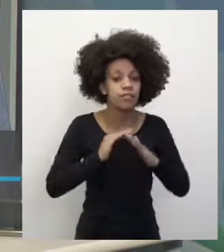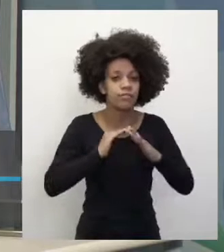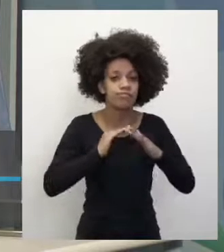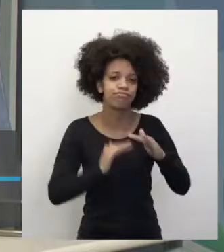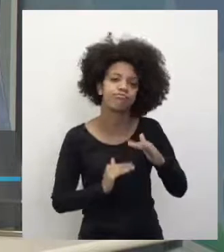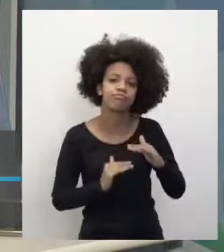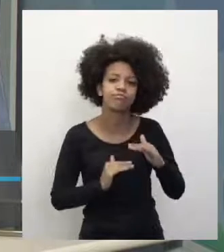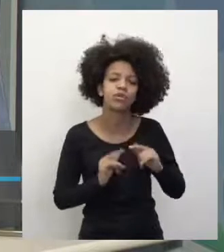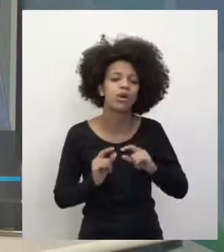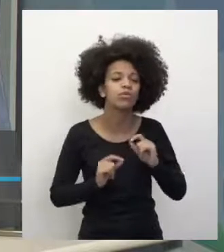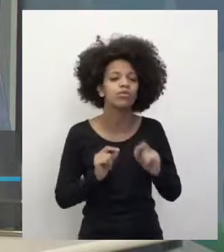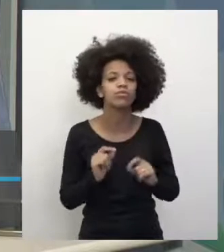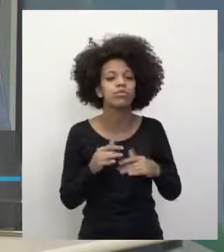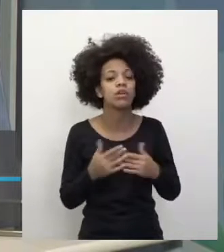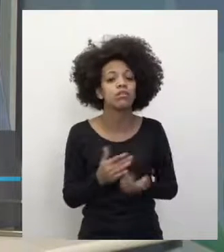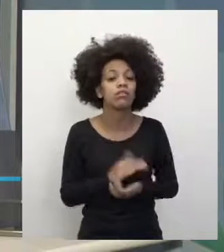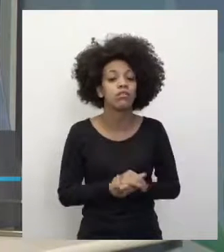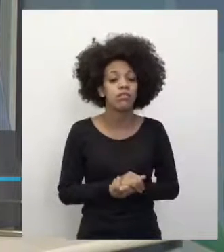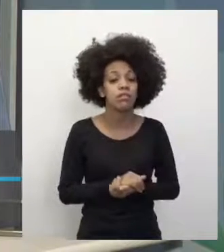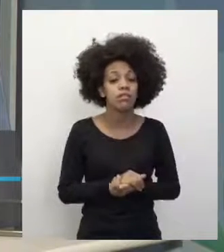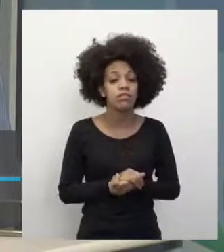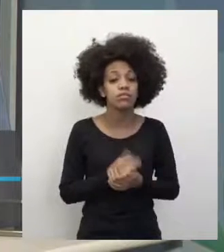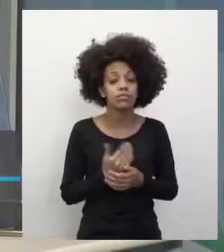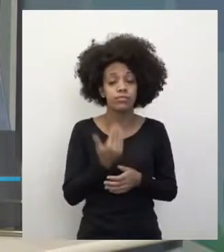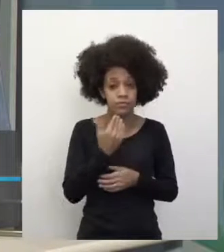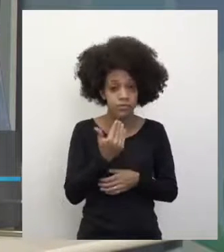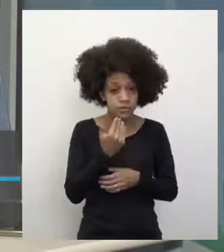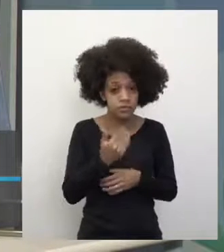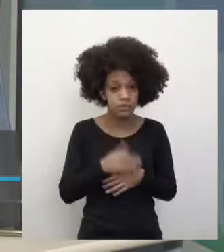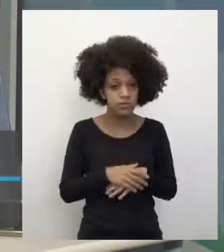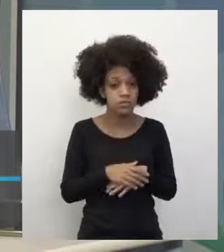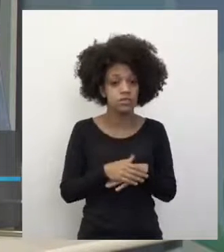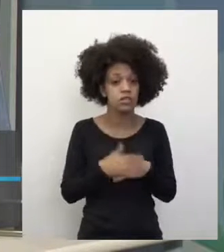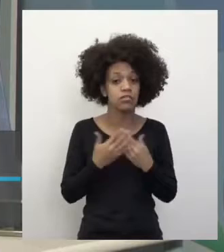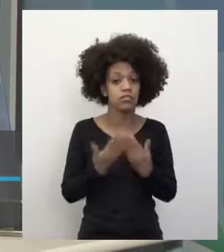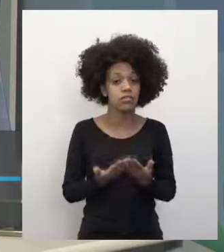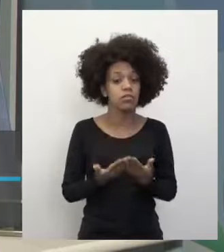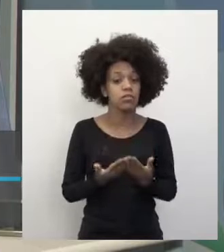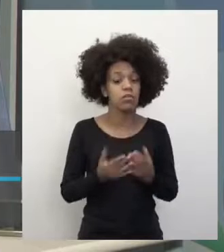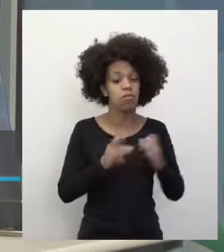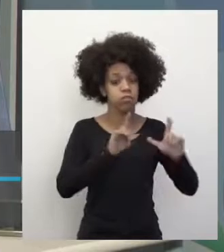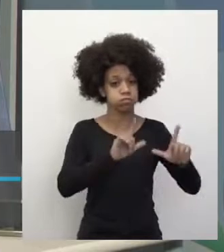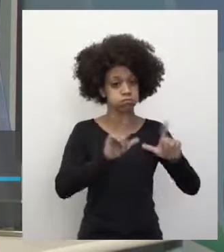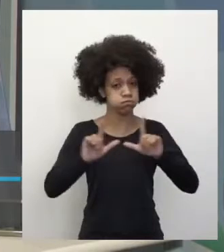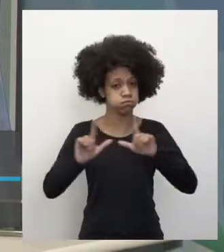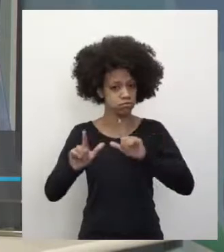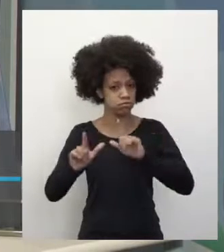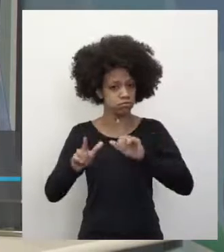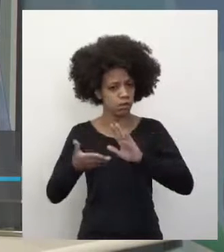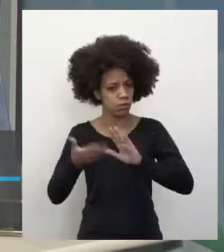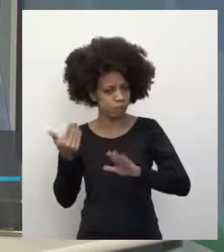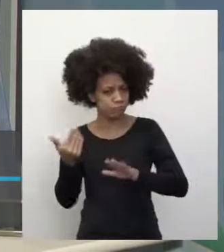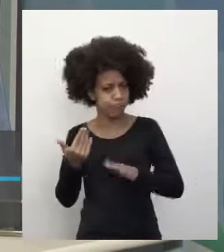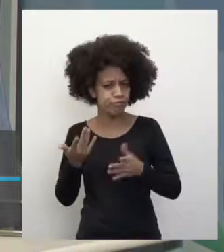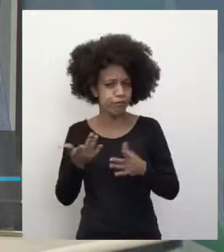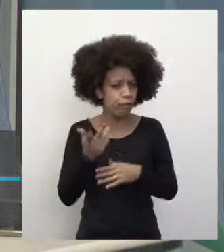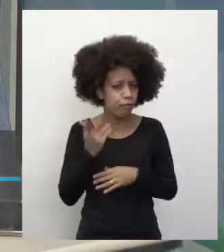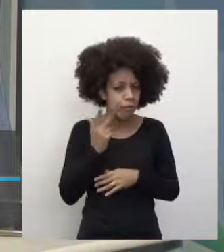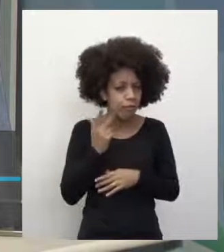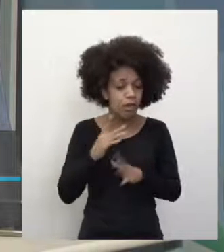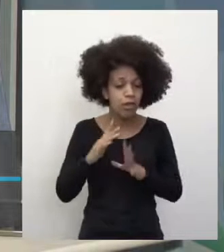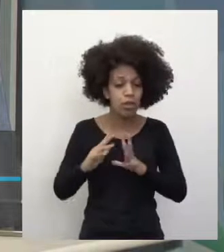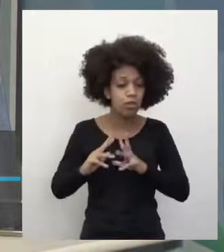dessa questão de, né, se pedir, né, se solicitar quadros. Antigamente era muito comum que todos os